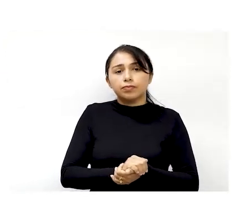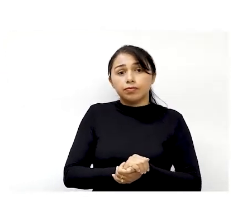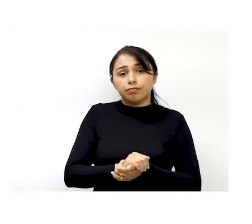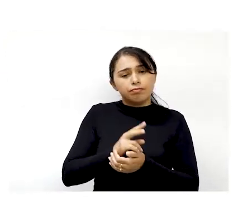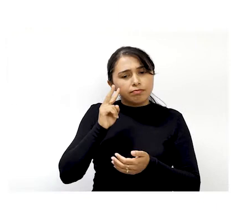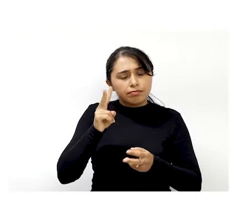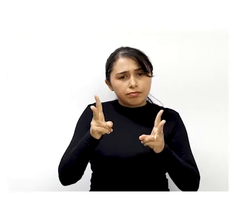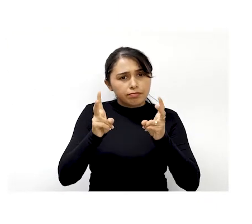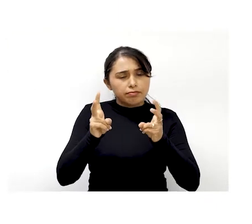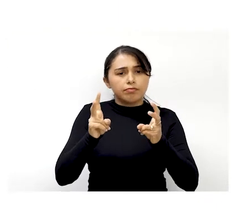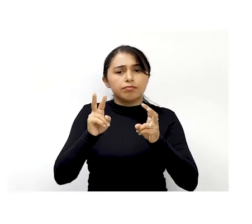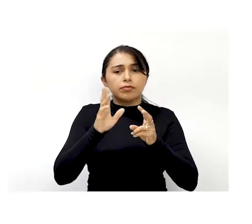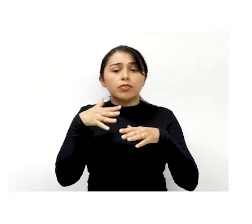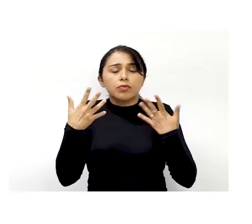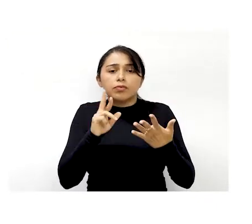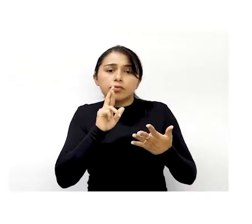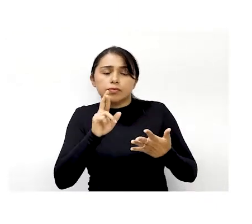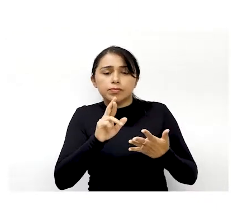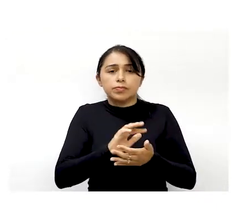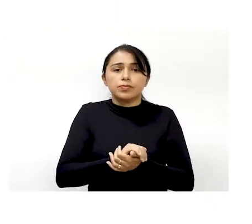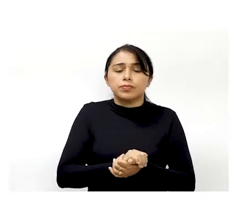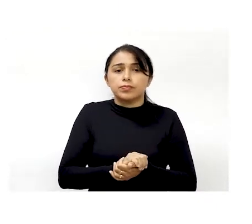7,7, né? Um